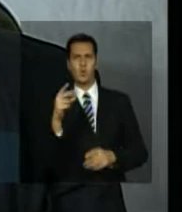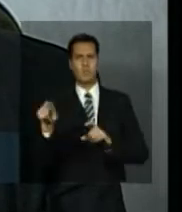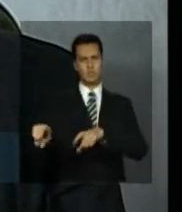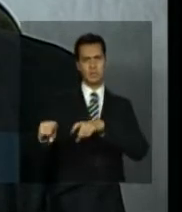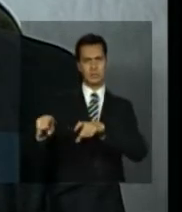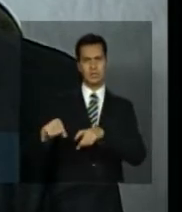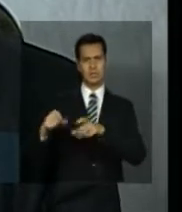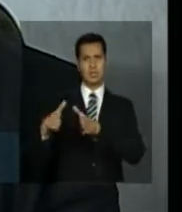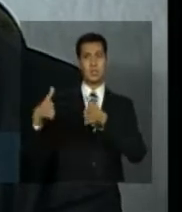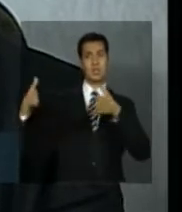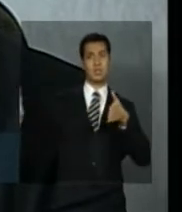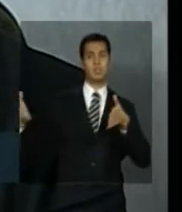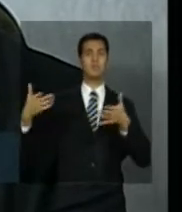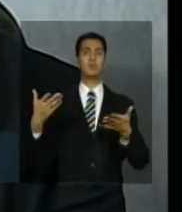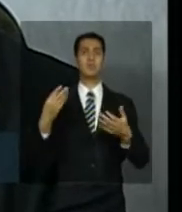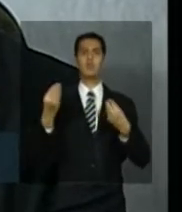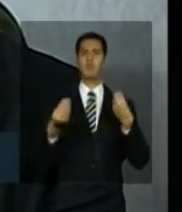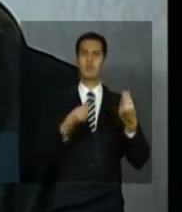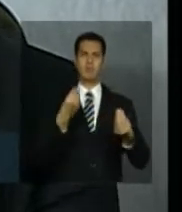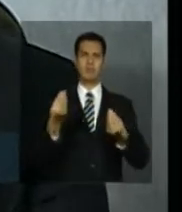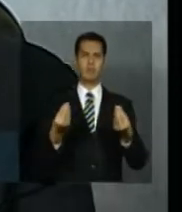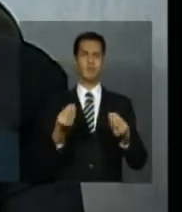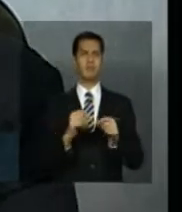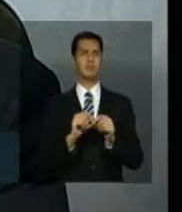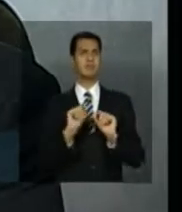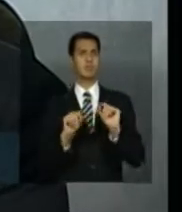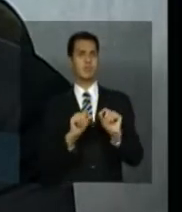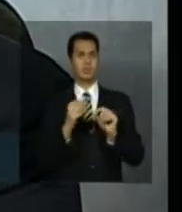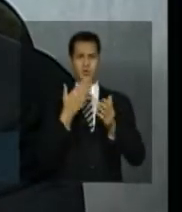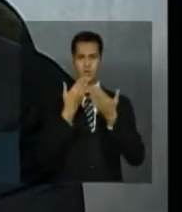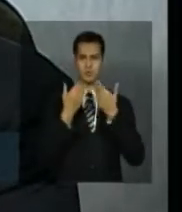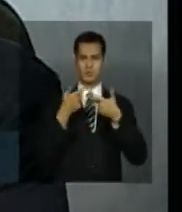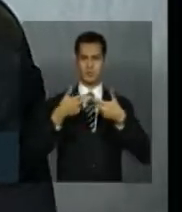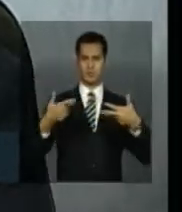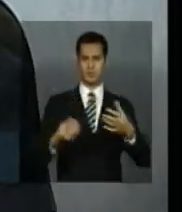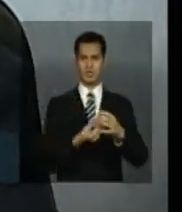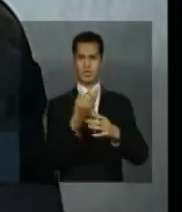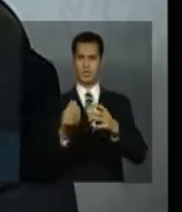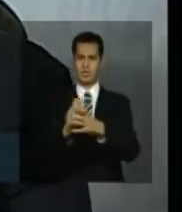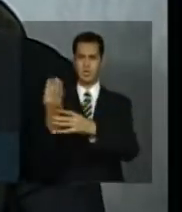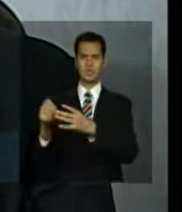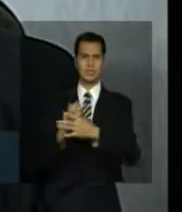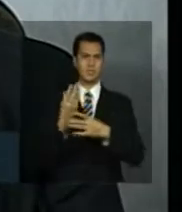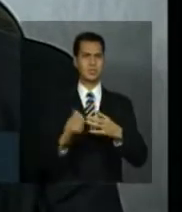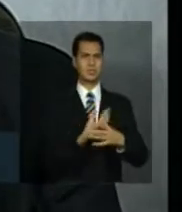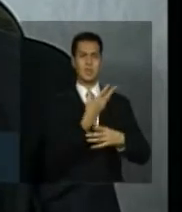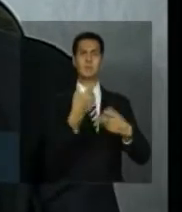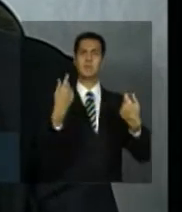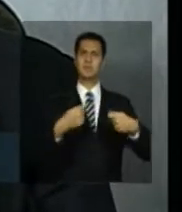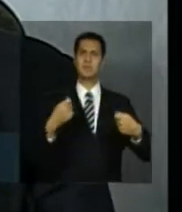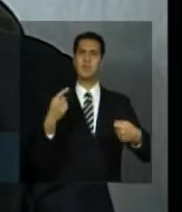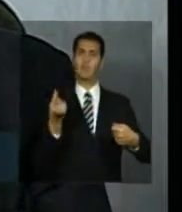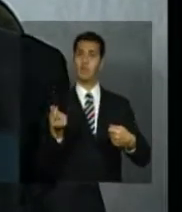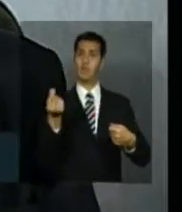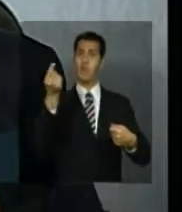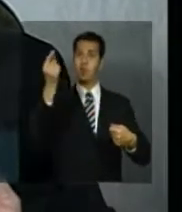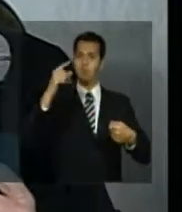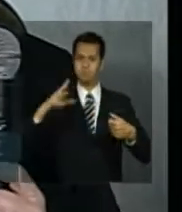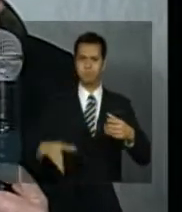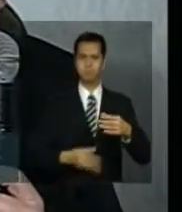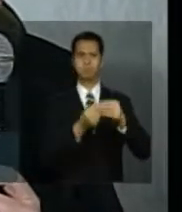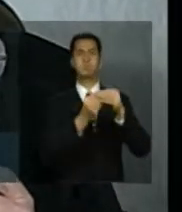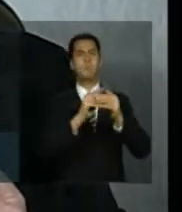produtor ter a possibilidade de agregar valor de crescer Ah isso